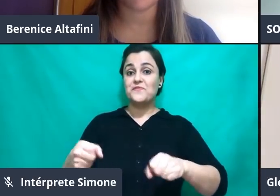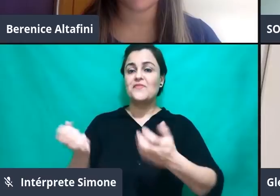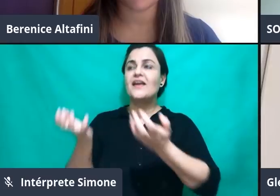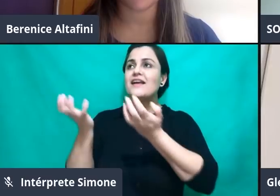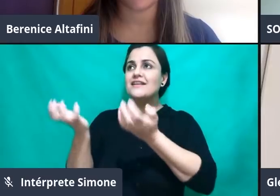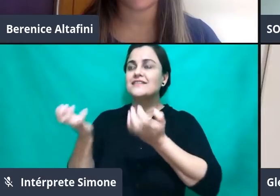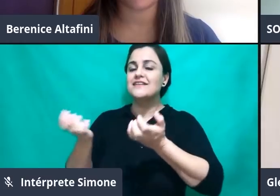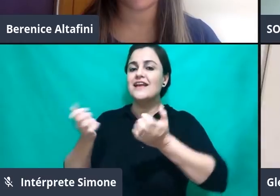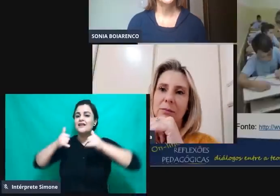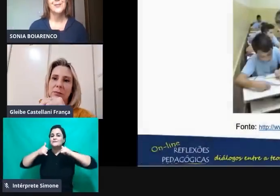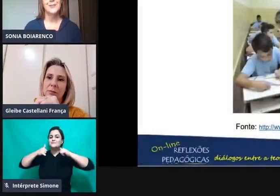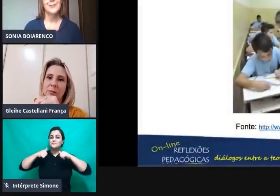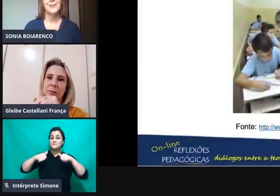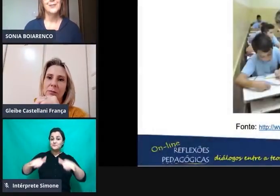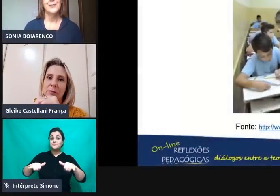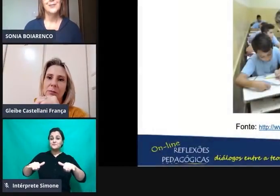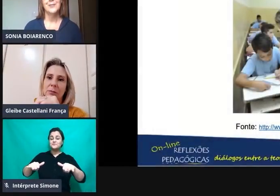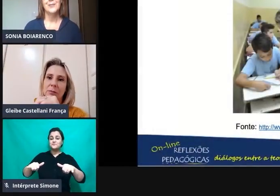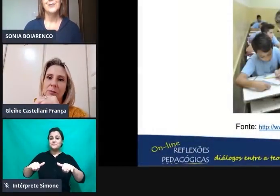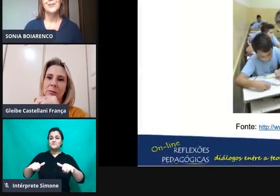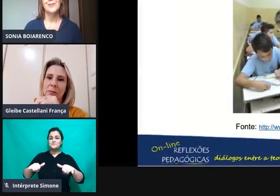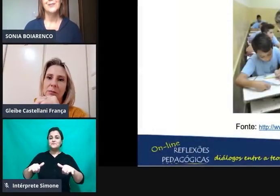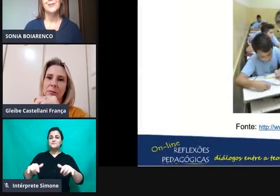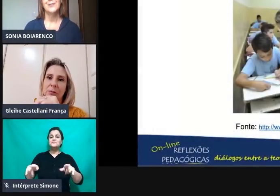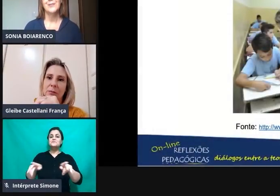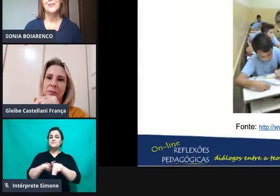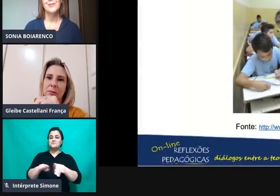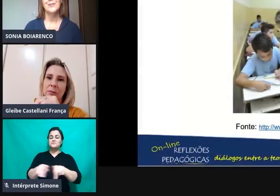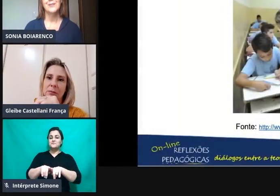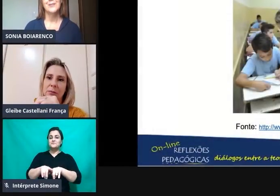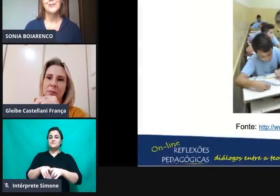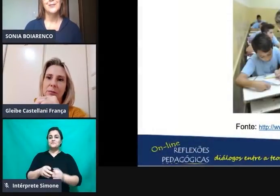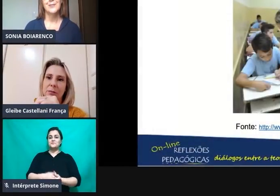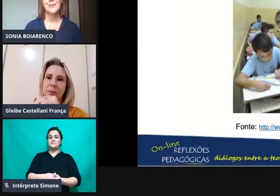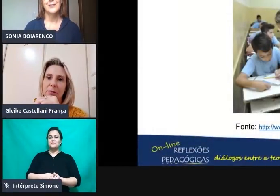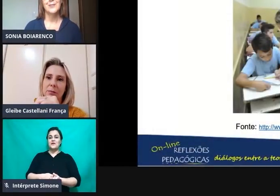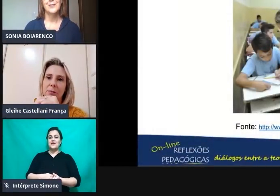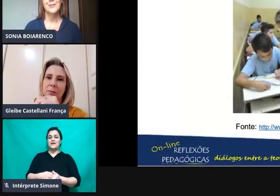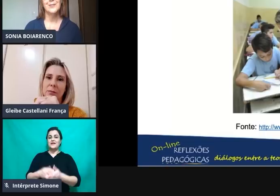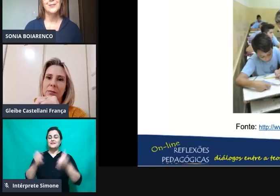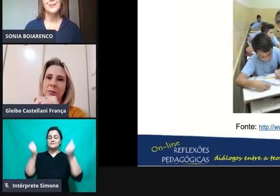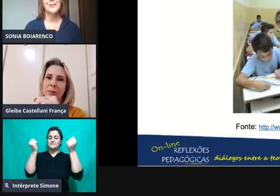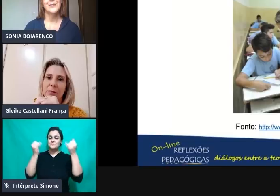os professores, né? E nós gostaríamos de dizer aos professores,